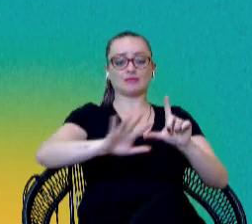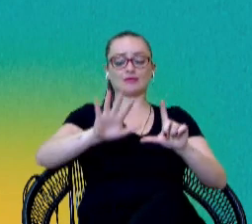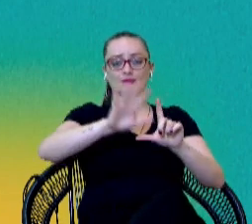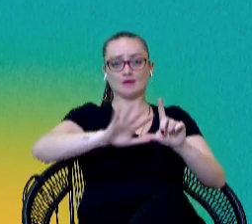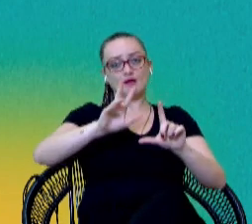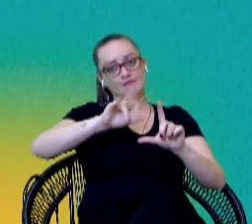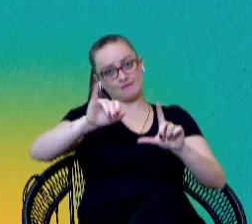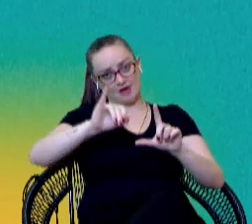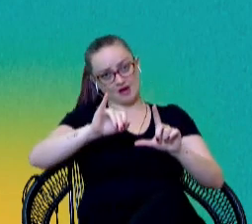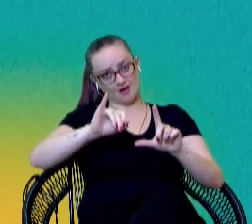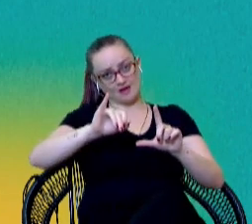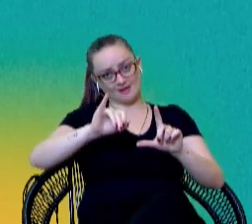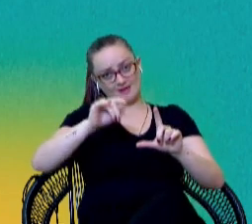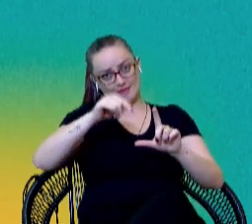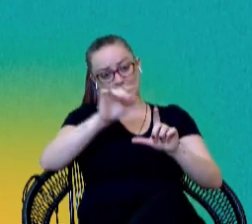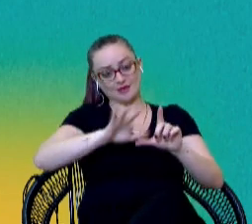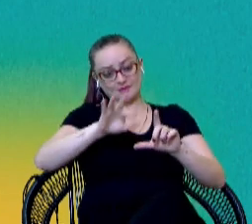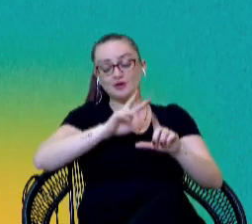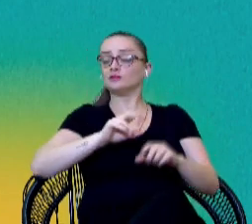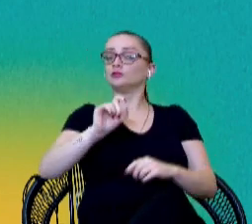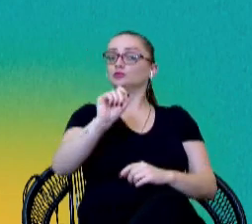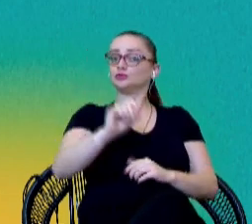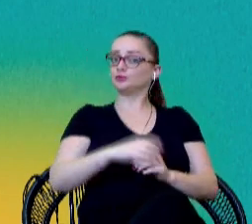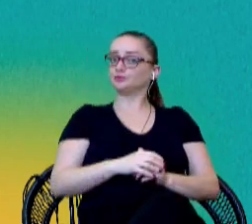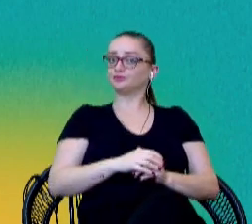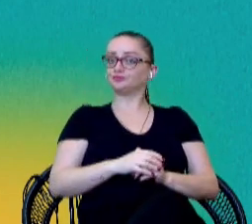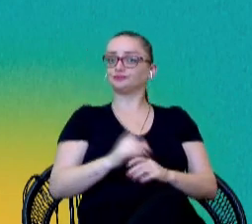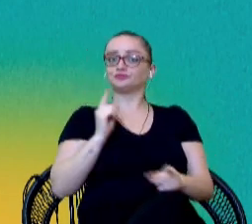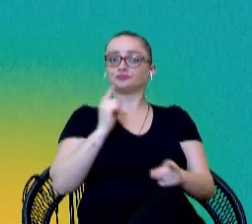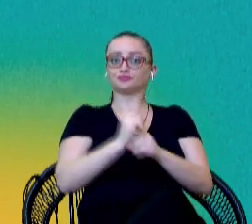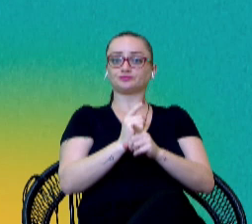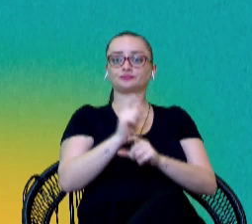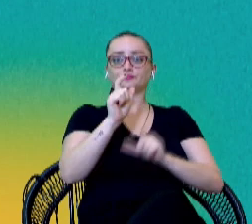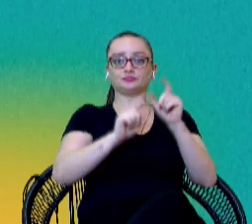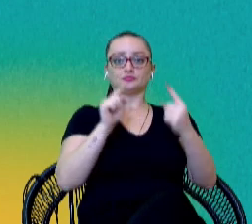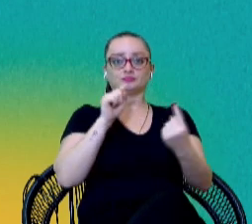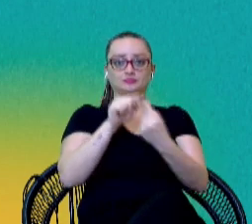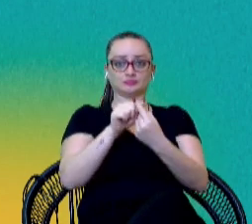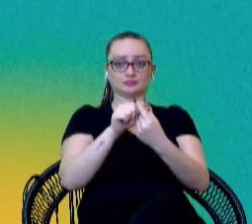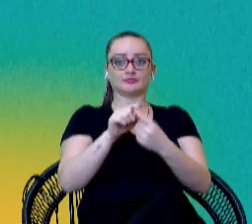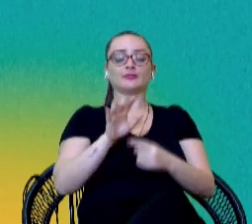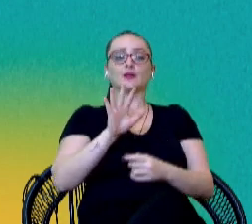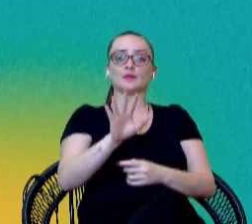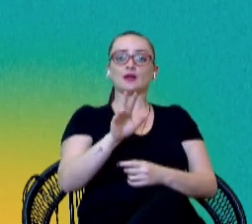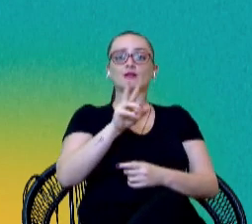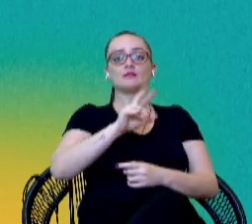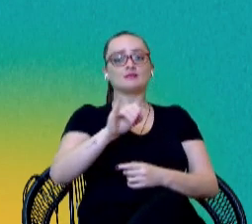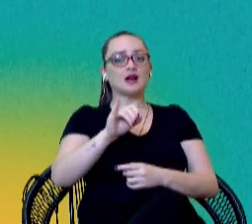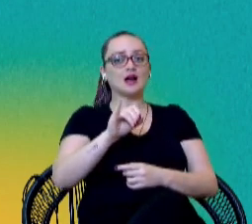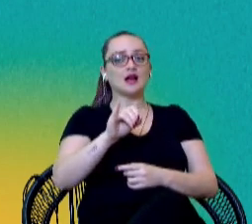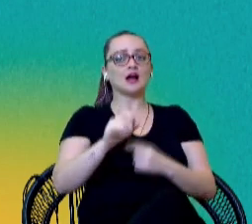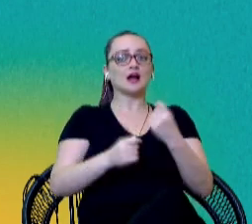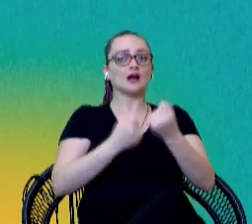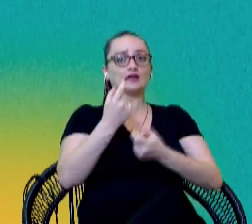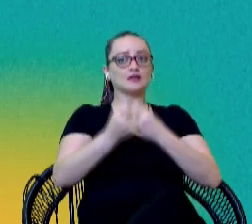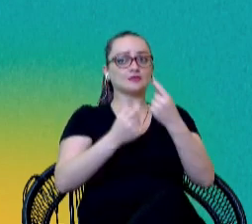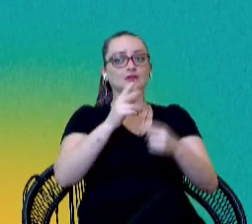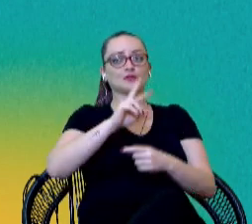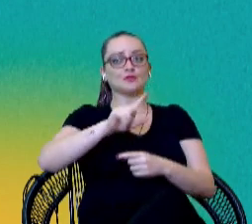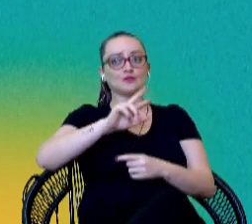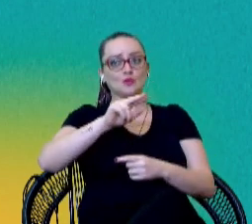obviamente, ela vai ir ao encontro do seu objetivo. Mas você muitas vezes pode ter tráfegos não